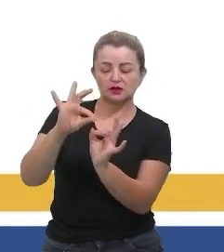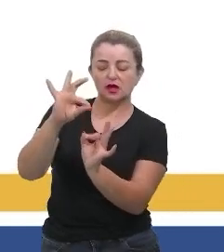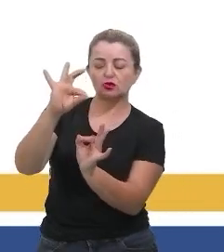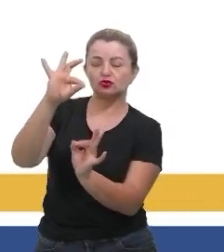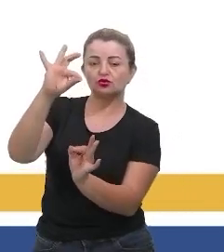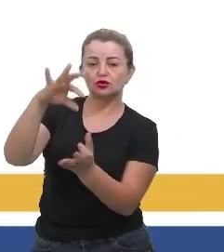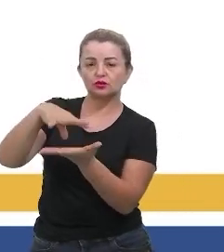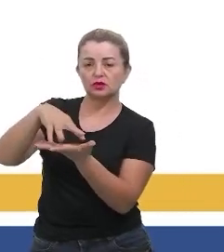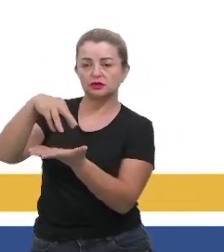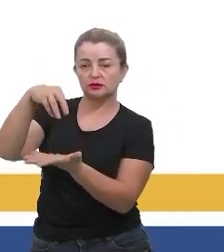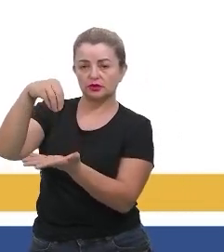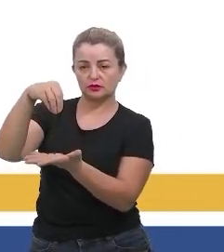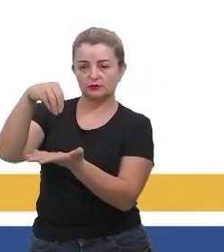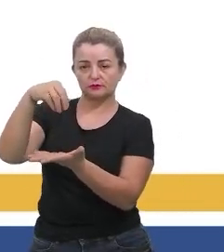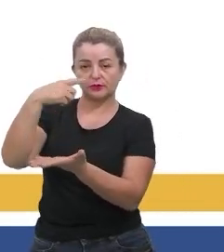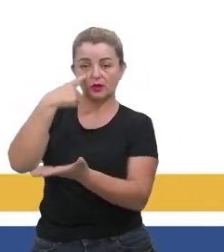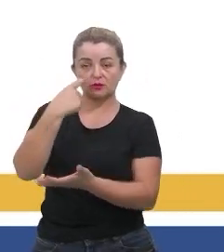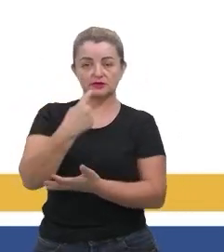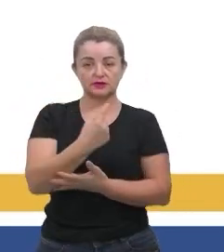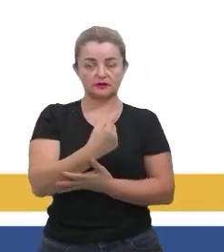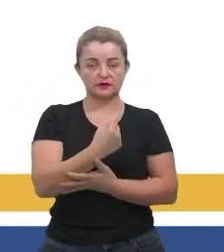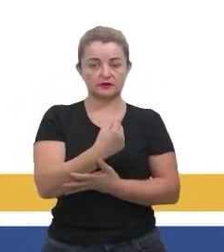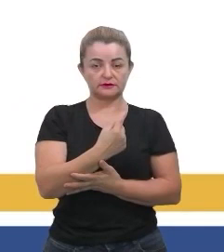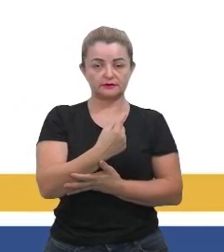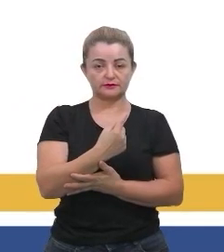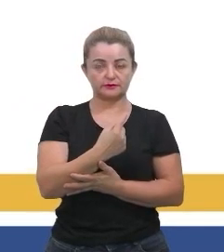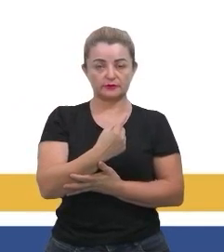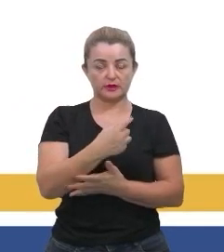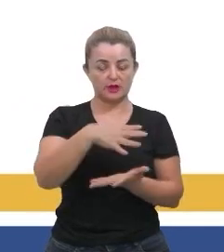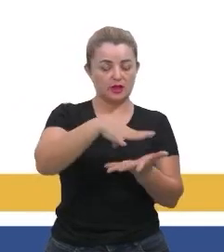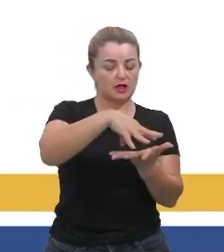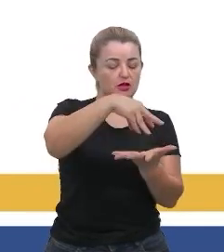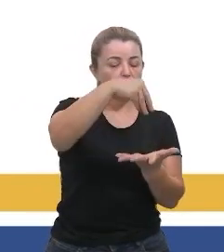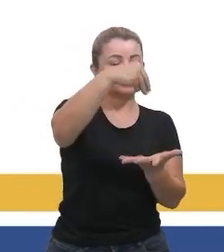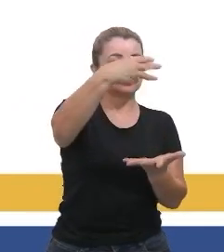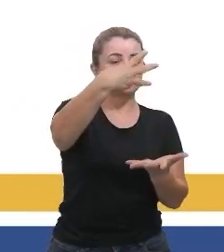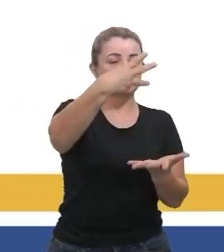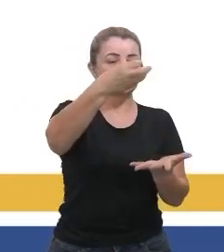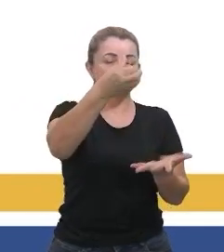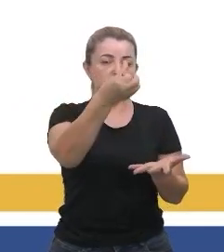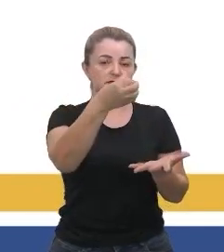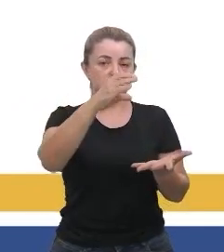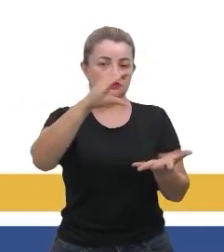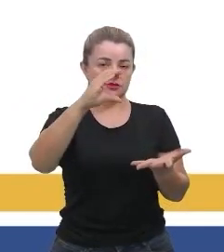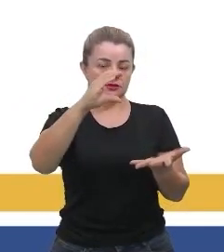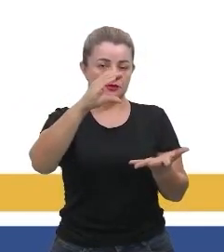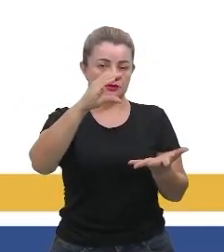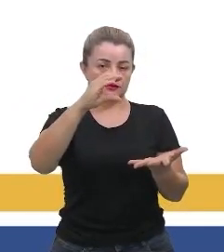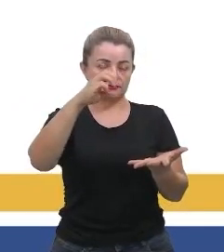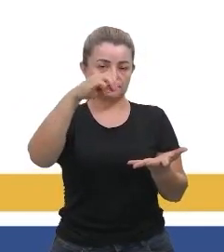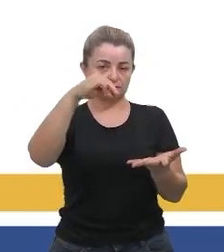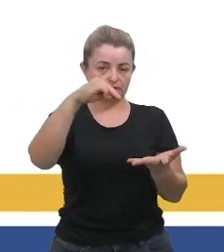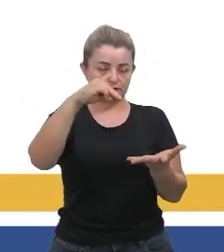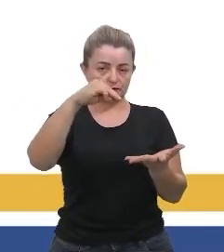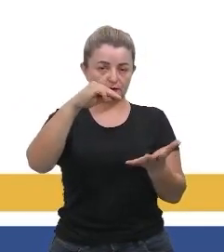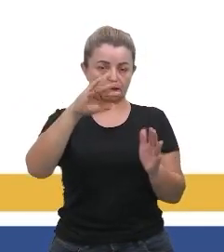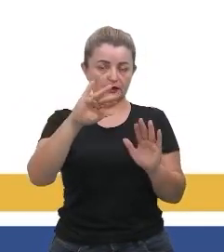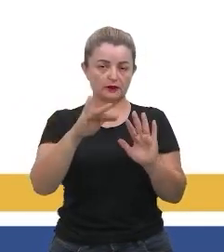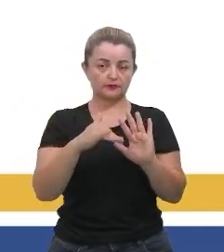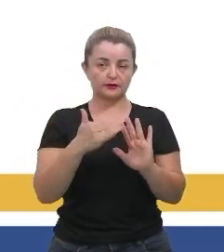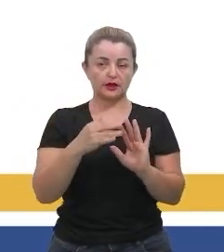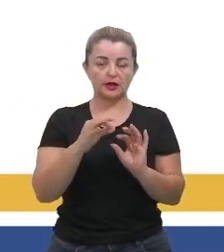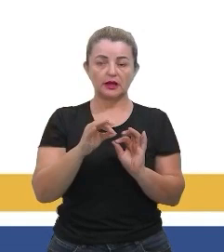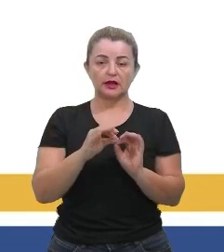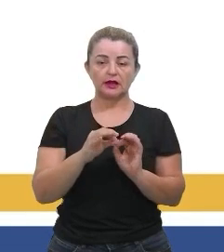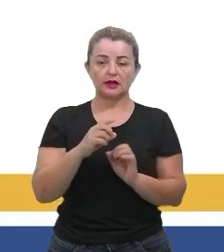está para a altura maior, que é 36 centímetros. Assim como o raio